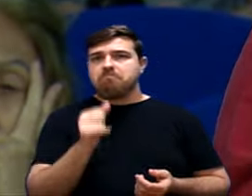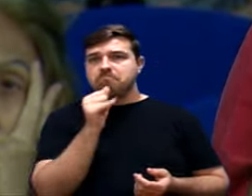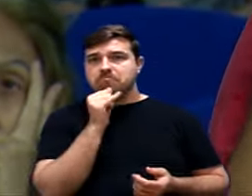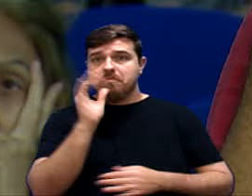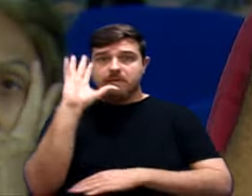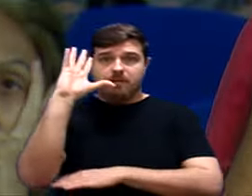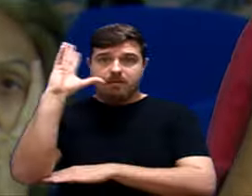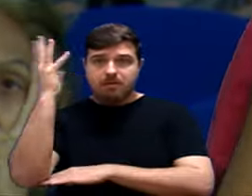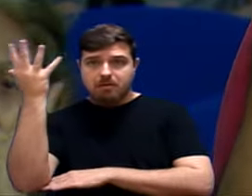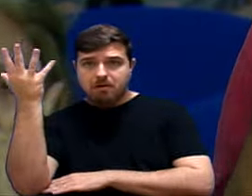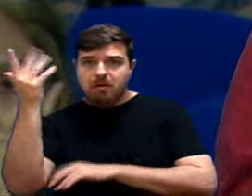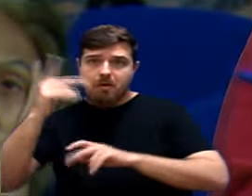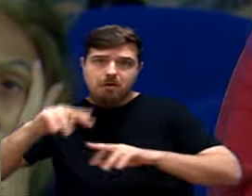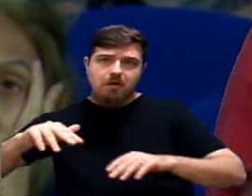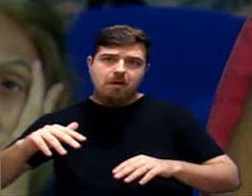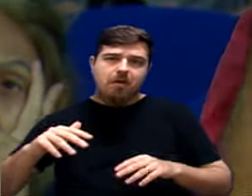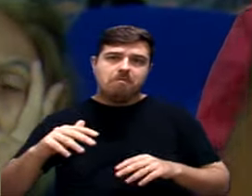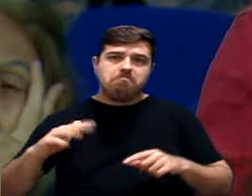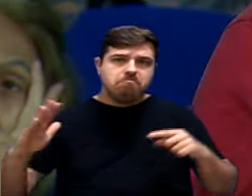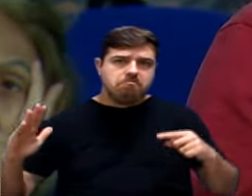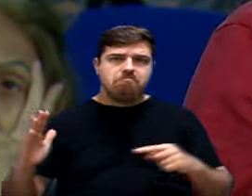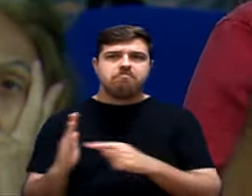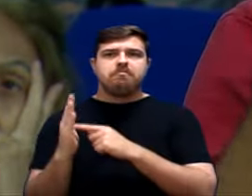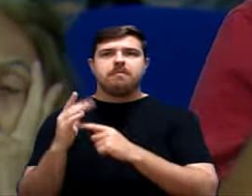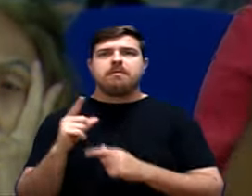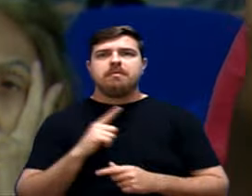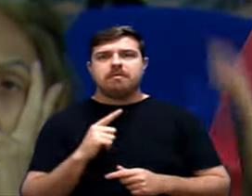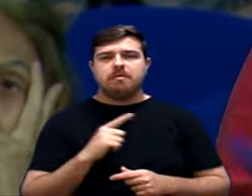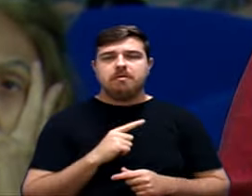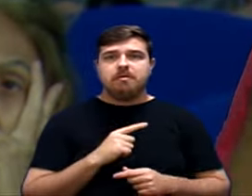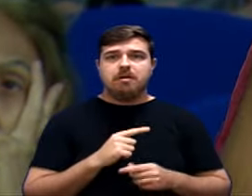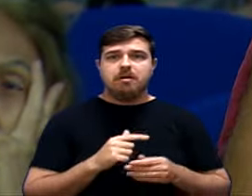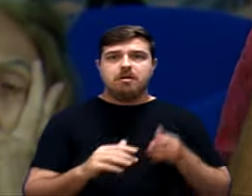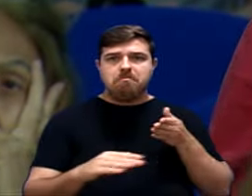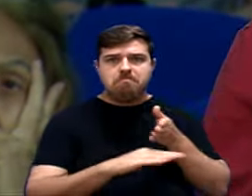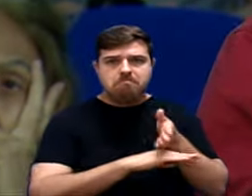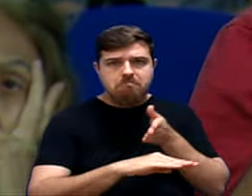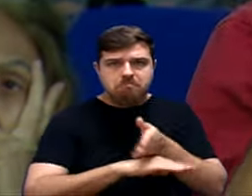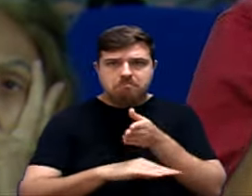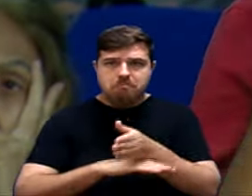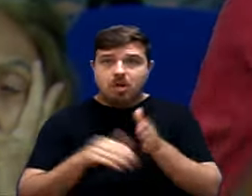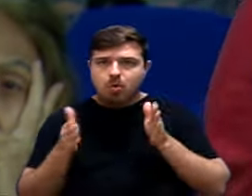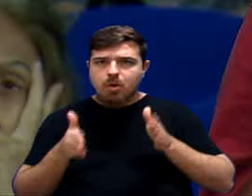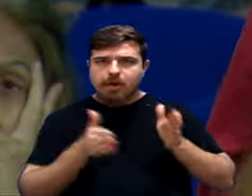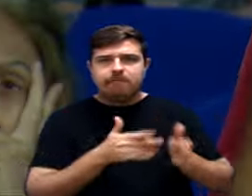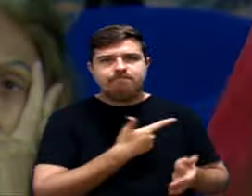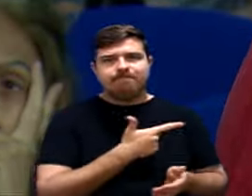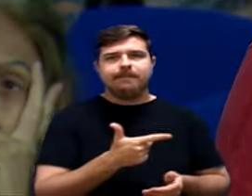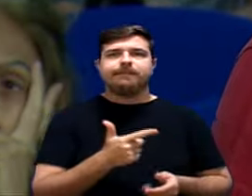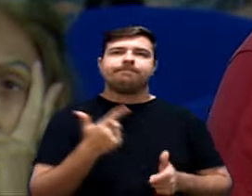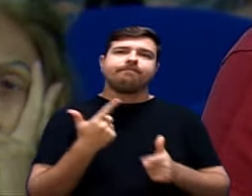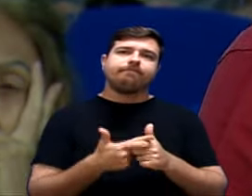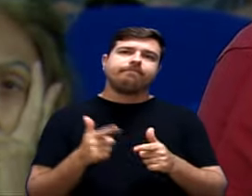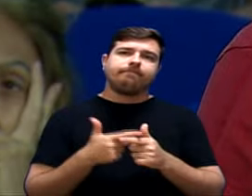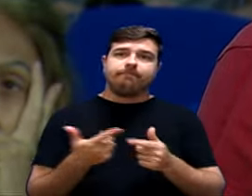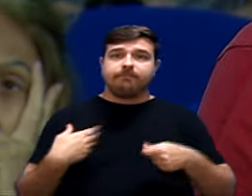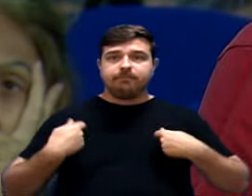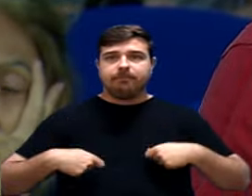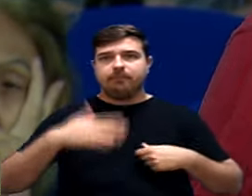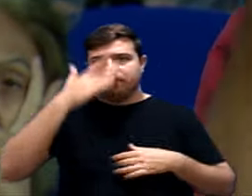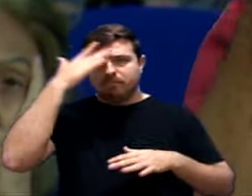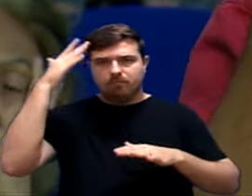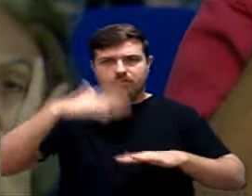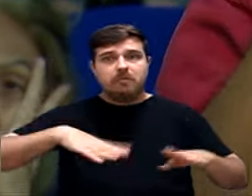impactada pela desocupa pela ocupação não organizada pela ocupação E para isso a gente precisa garantir moradia para as